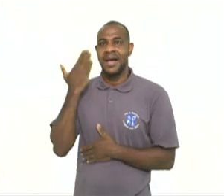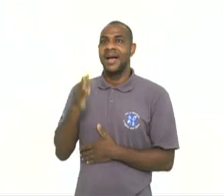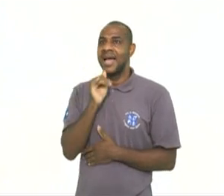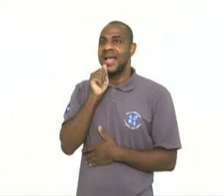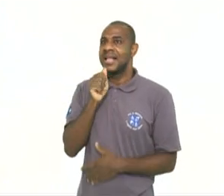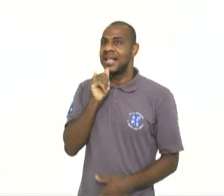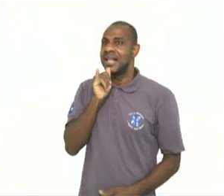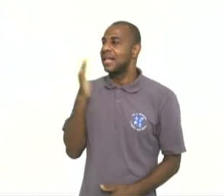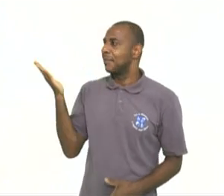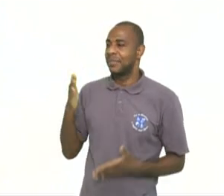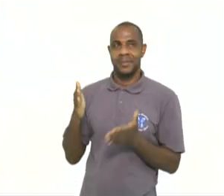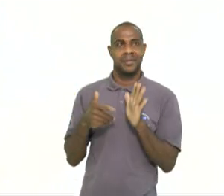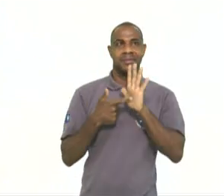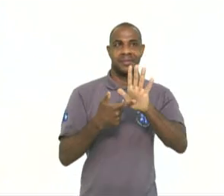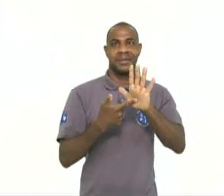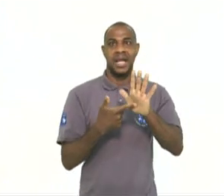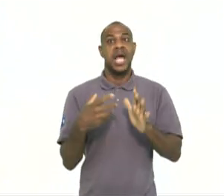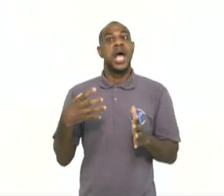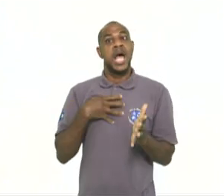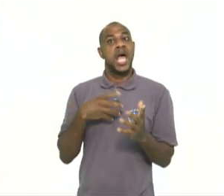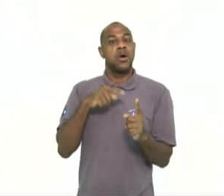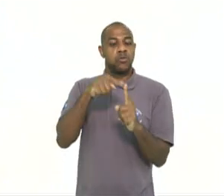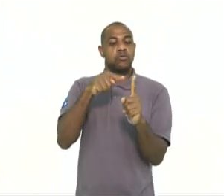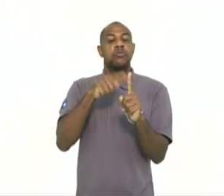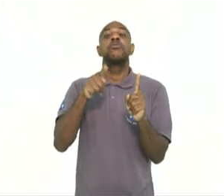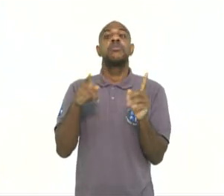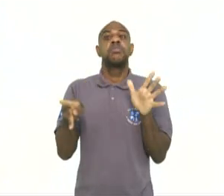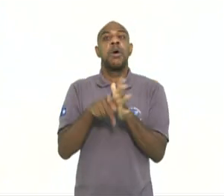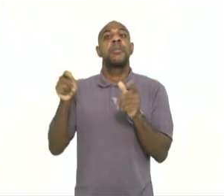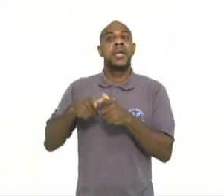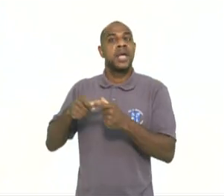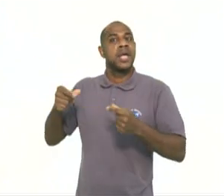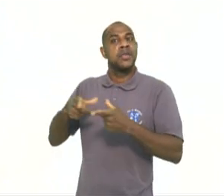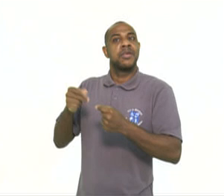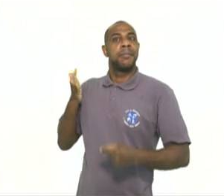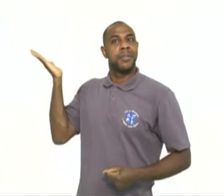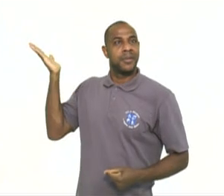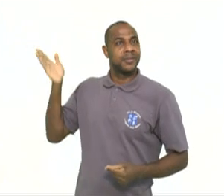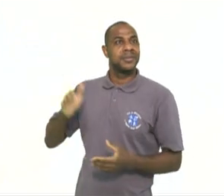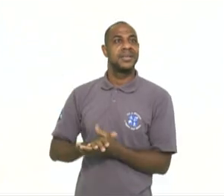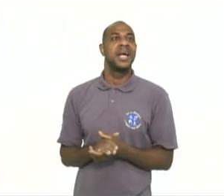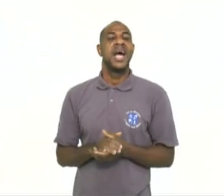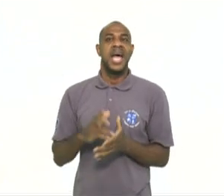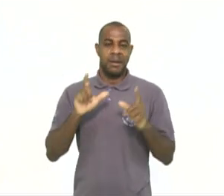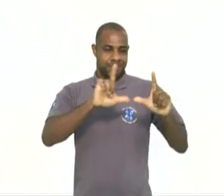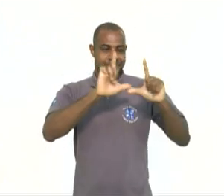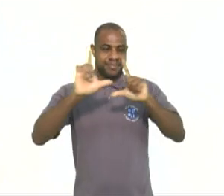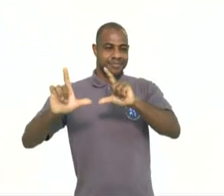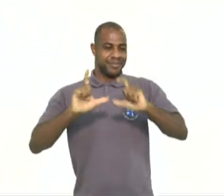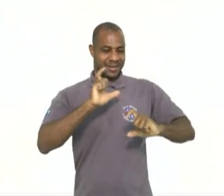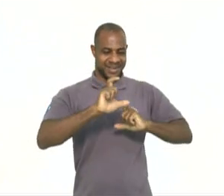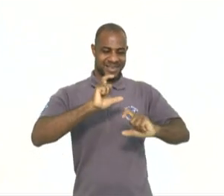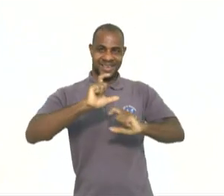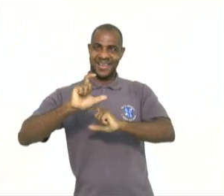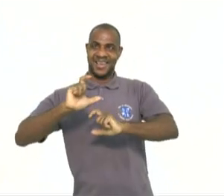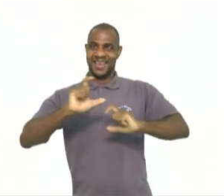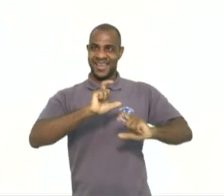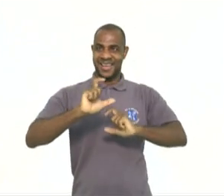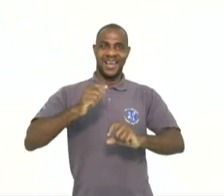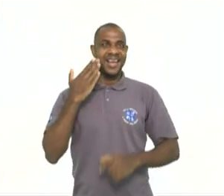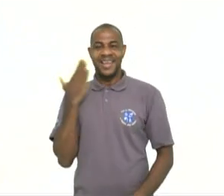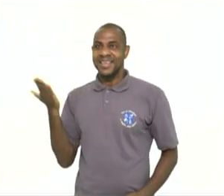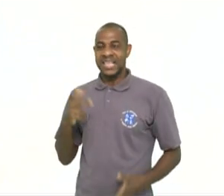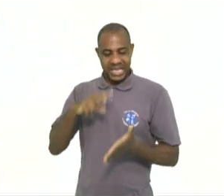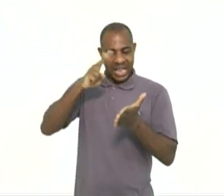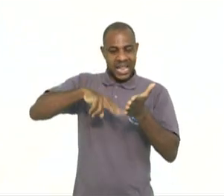Mangá é o estilo japonês Oi padrinho né ele tem várias coisas muito específicas por exemplo você lê o